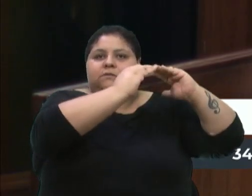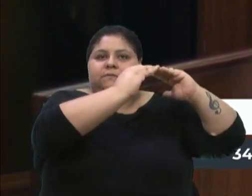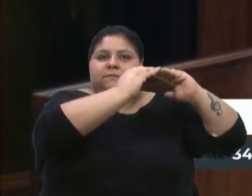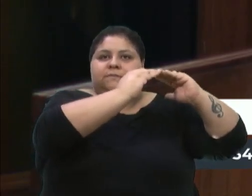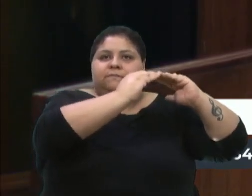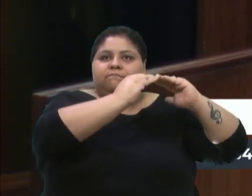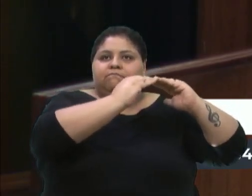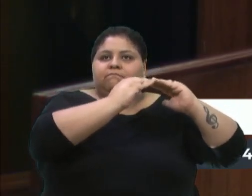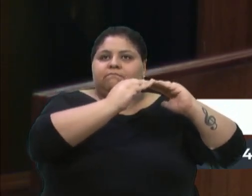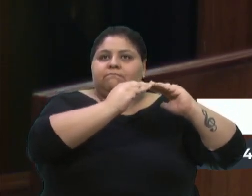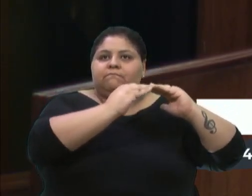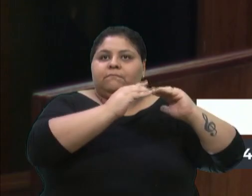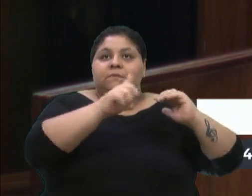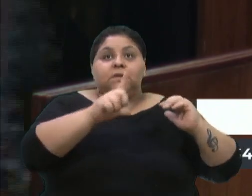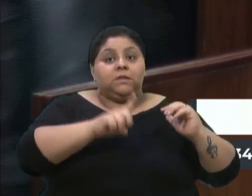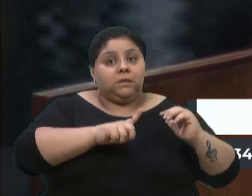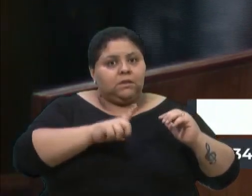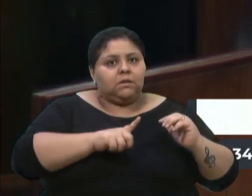Então, alguma coisa está errada.